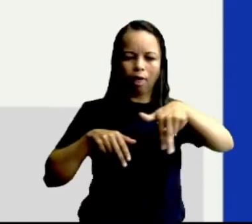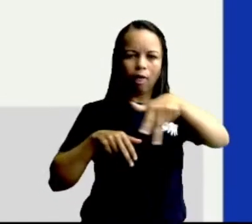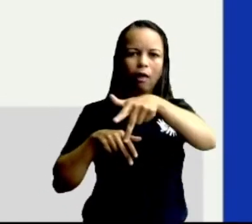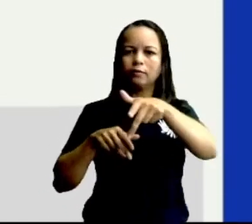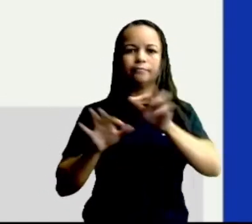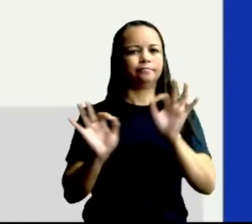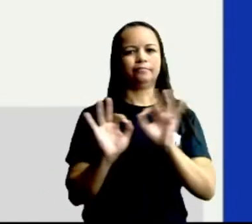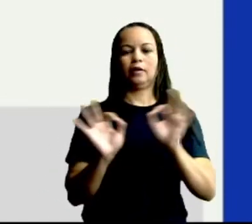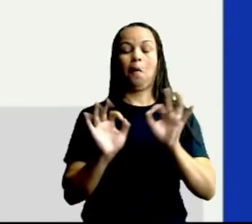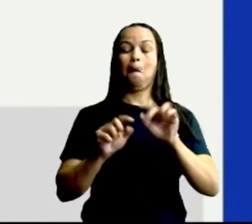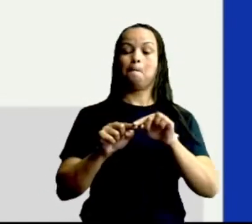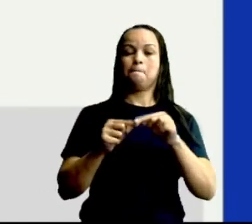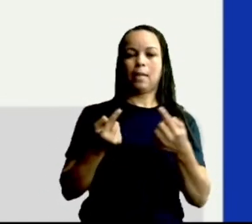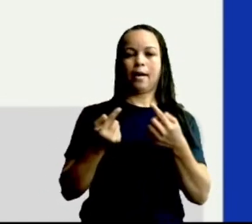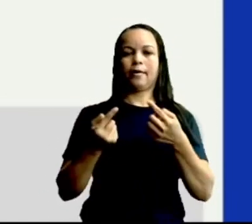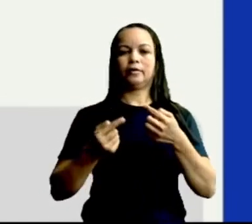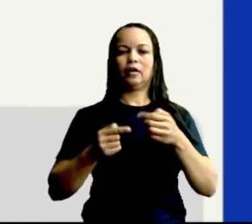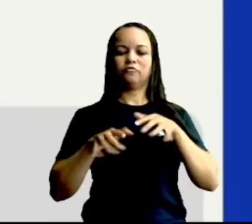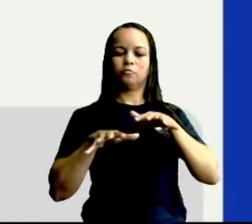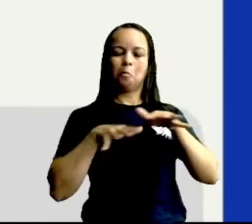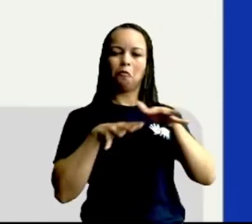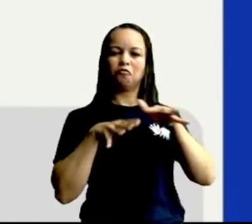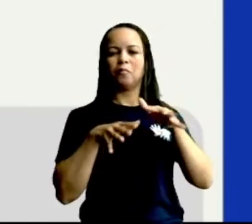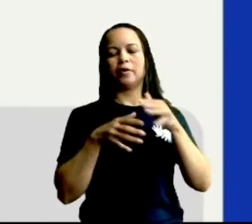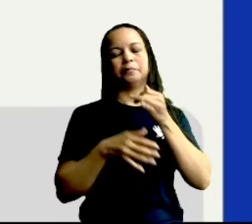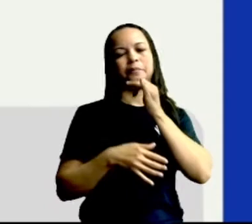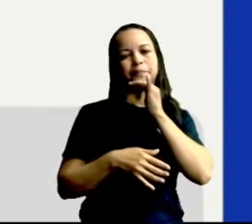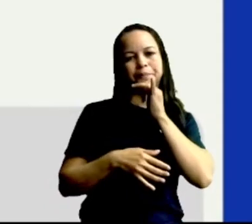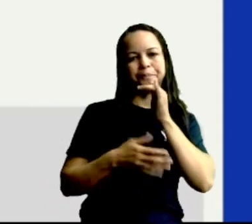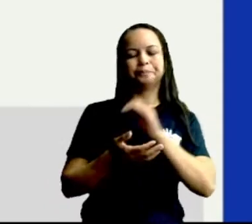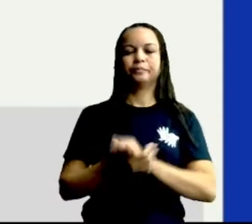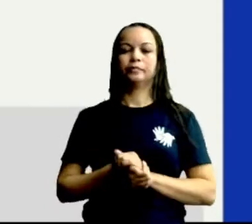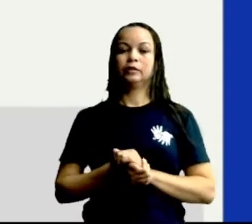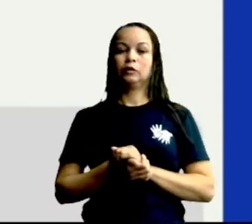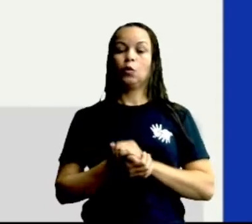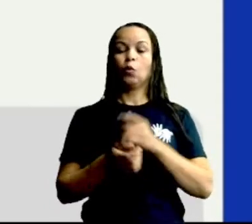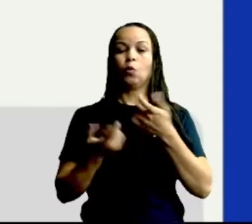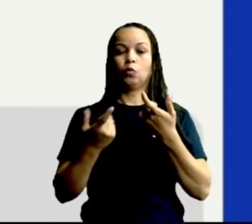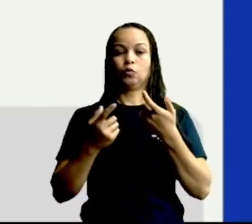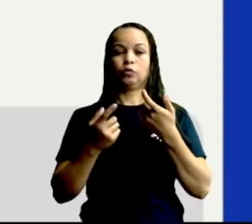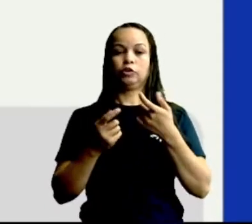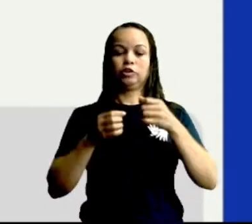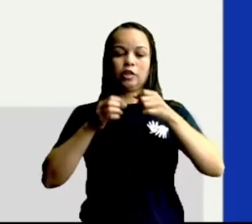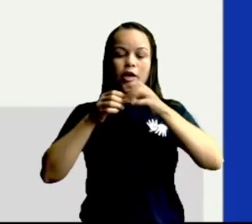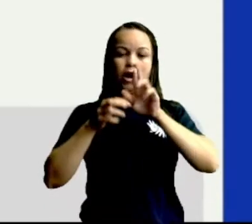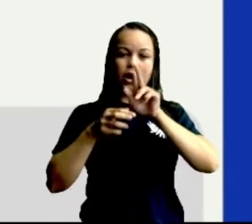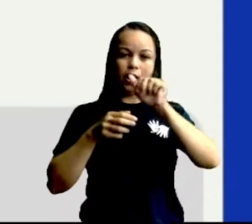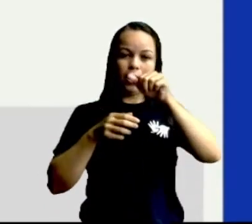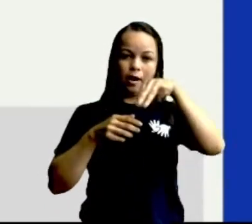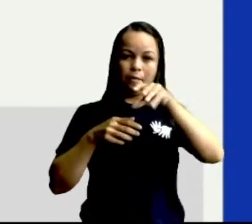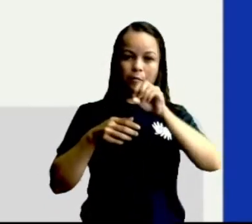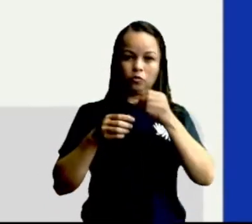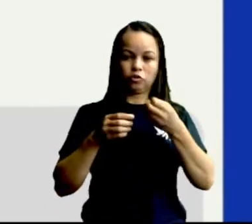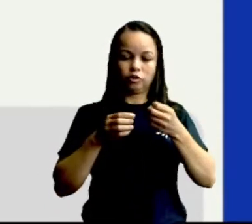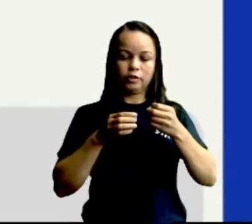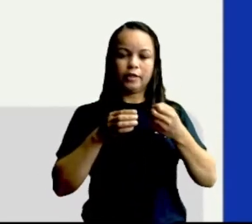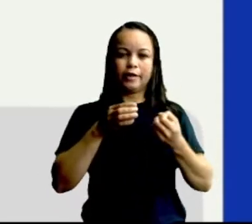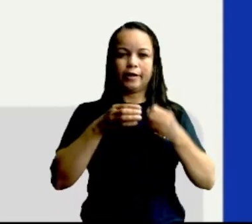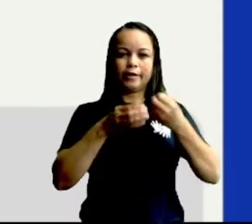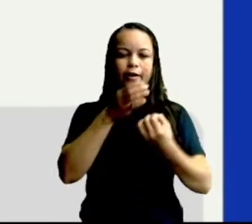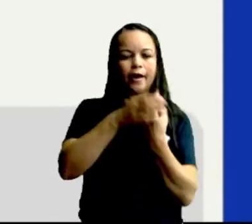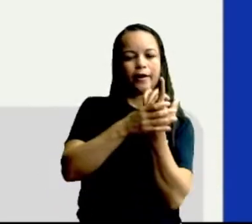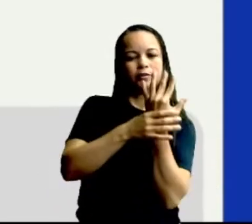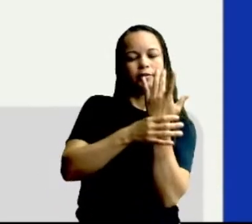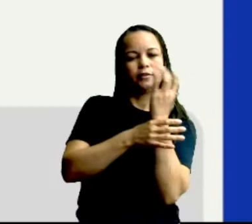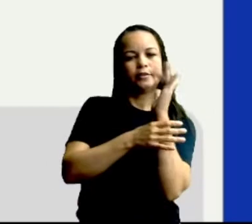mas elas fazem alguns movimentos. Por exemplo, os ramos crescem em direção à luz e as